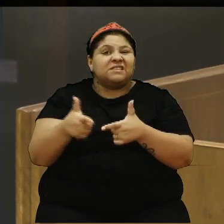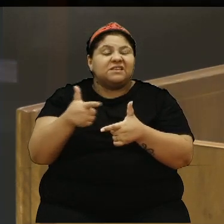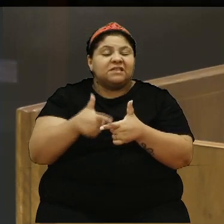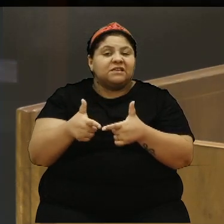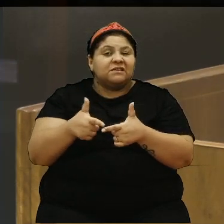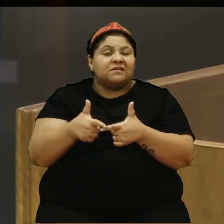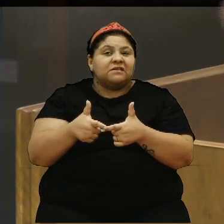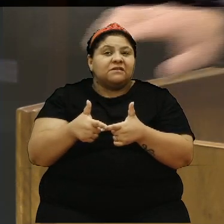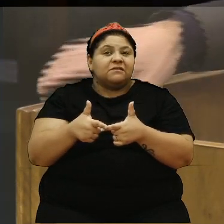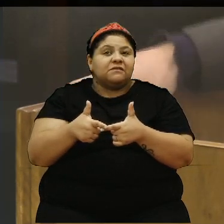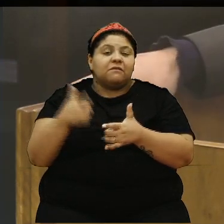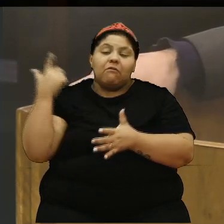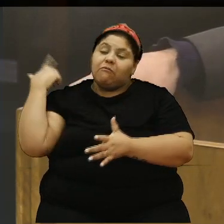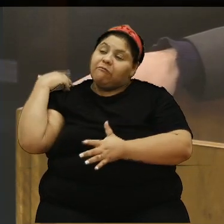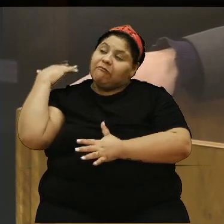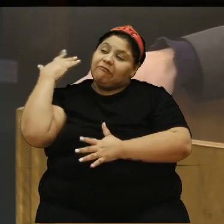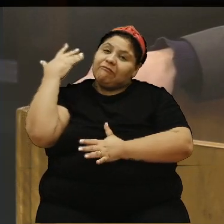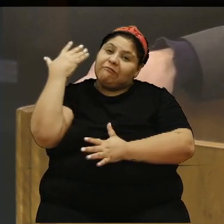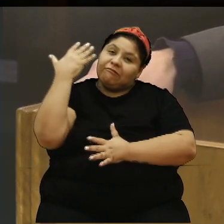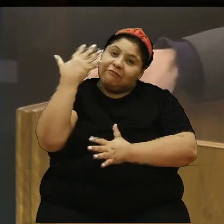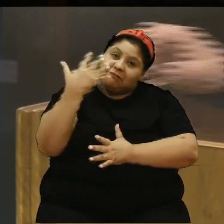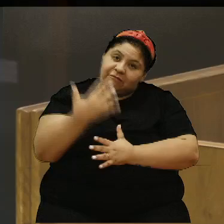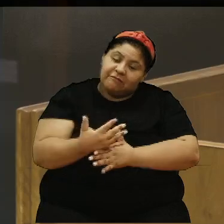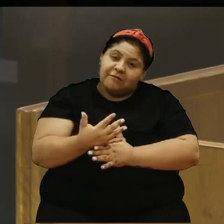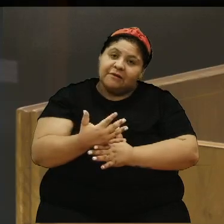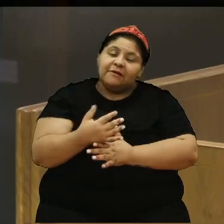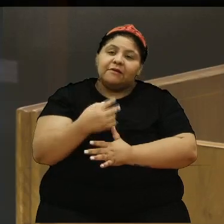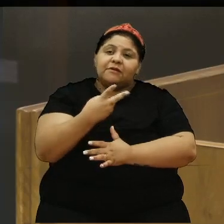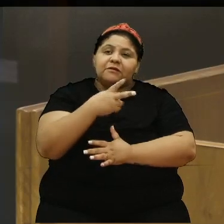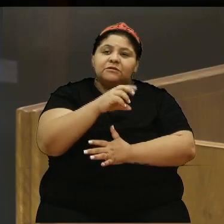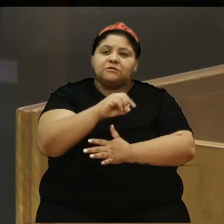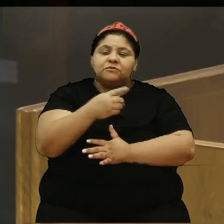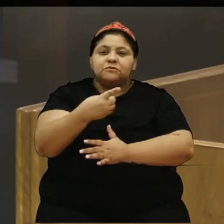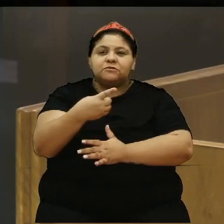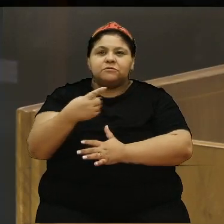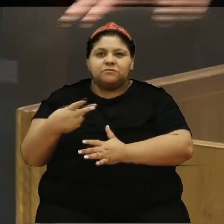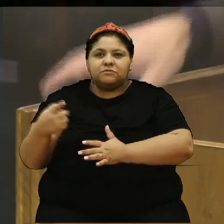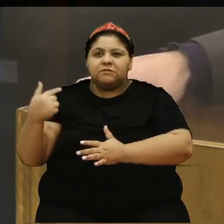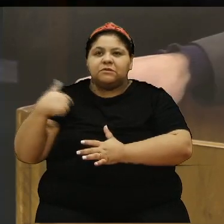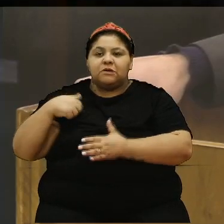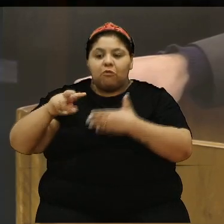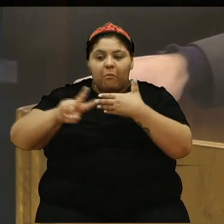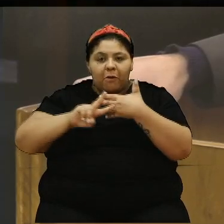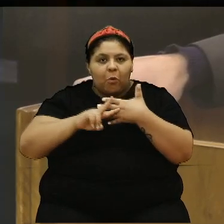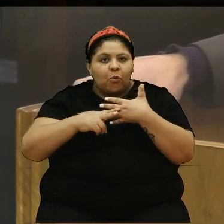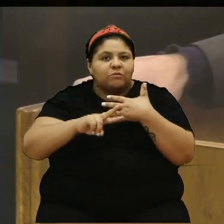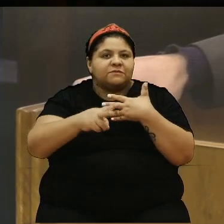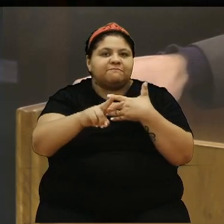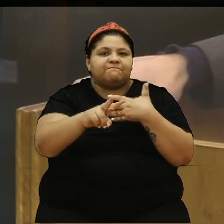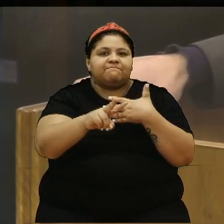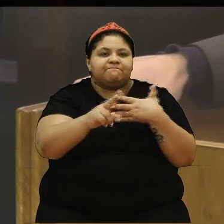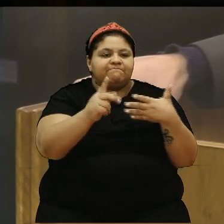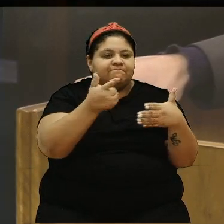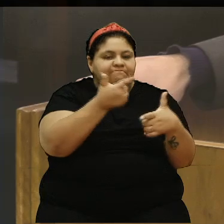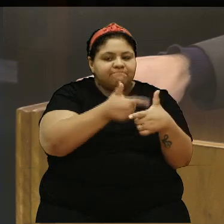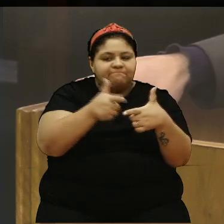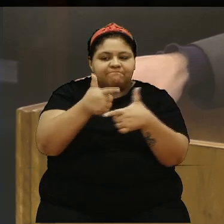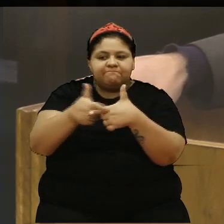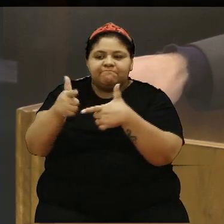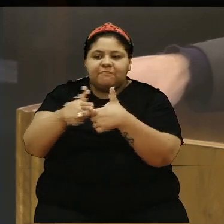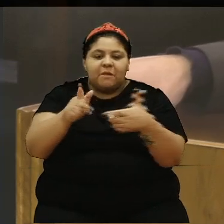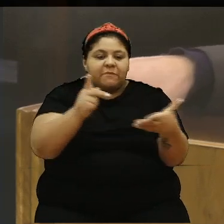vem há anos, desde 2012, e é uma consequência de problemas, de